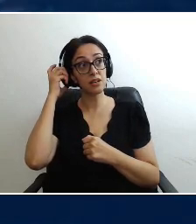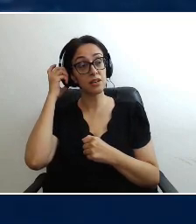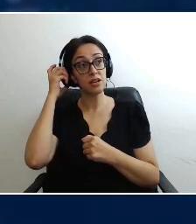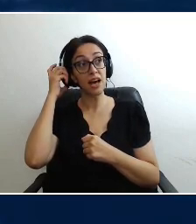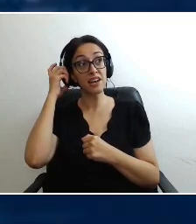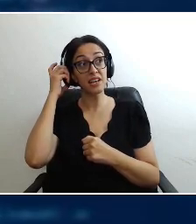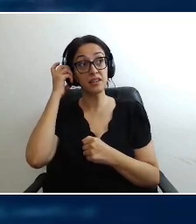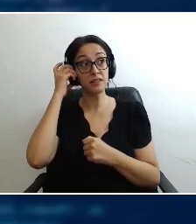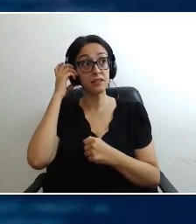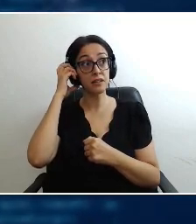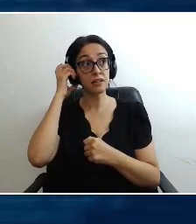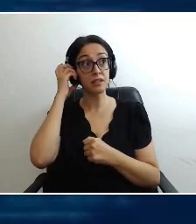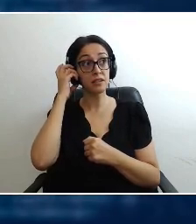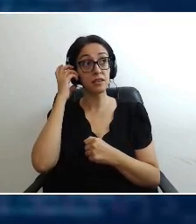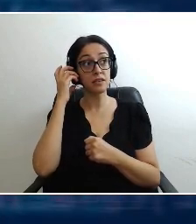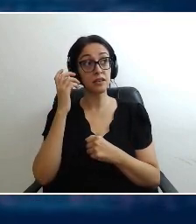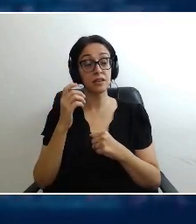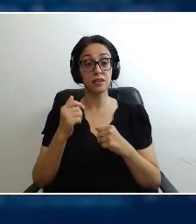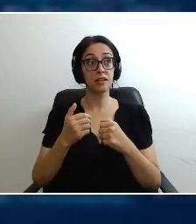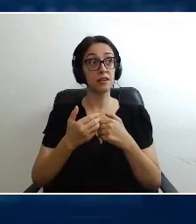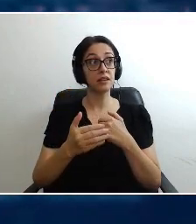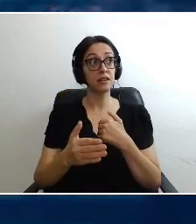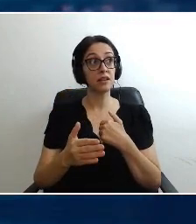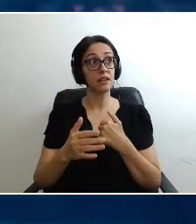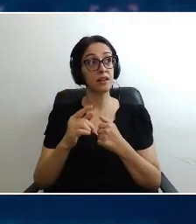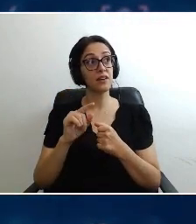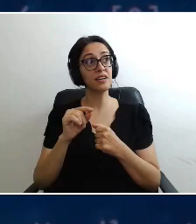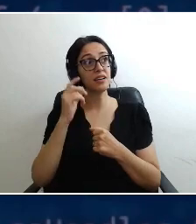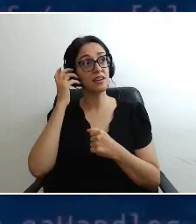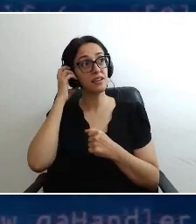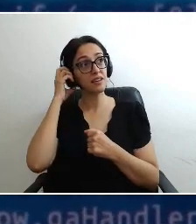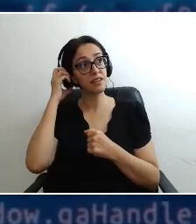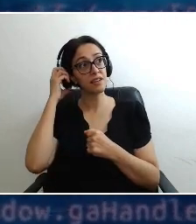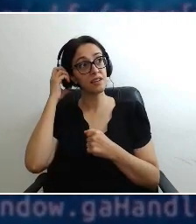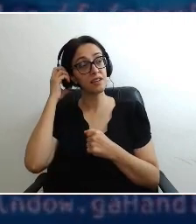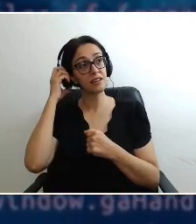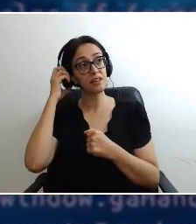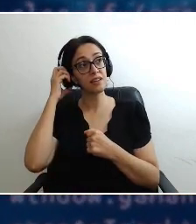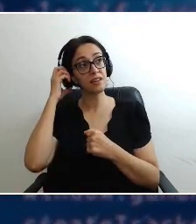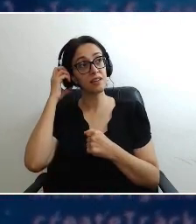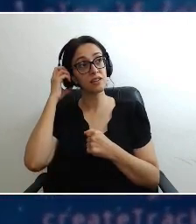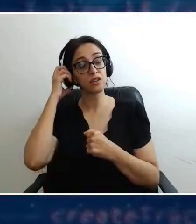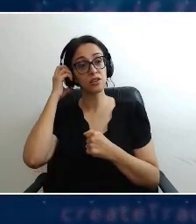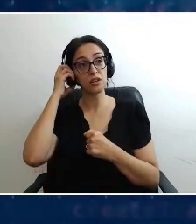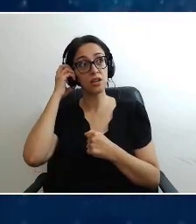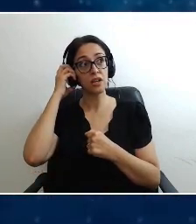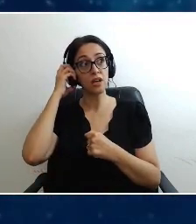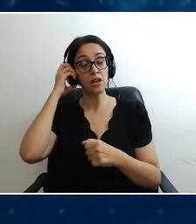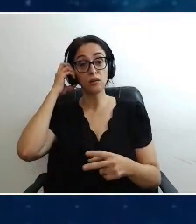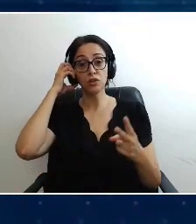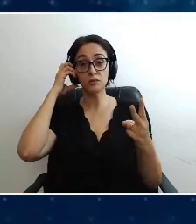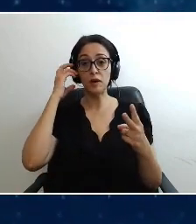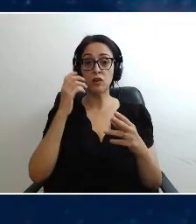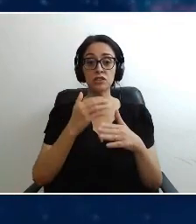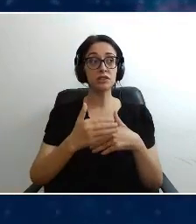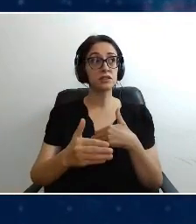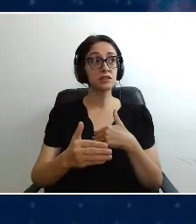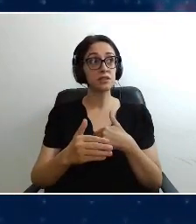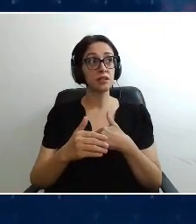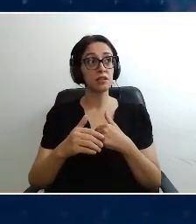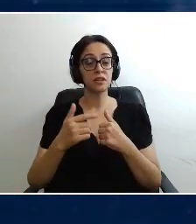programação funcional para o mundo .NET, então a galera do C# e VB aí, vocês têm uma opção muito bacana, por sinal. Ele faz essa brincadeira aqui de